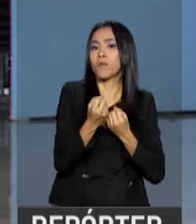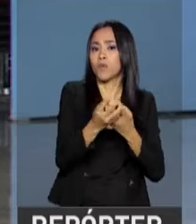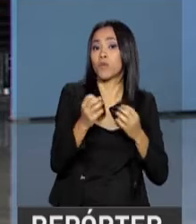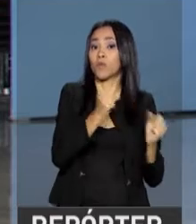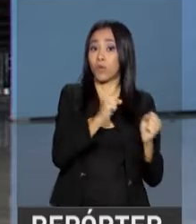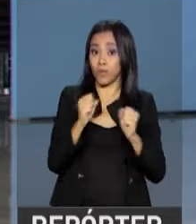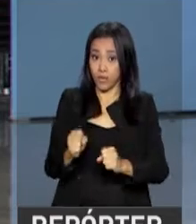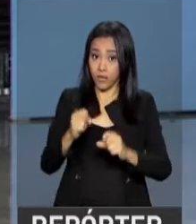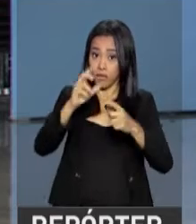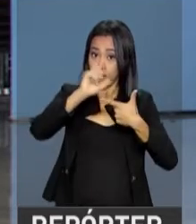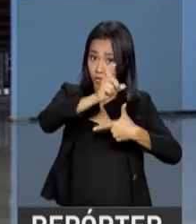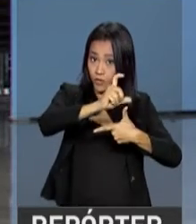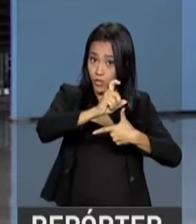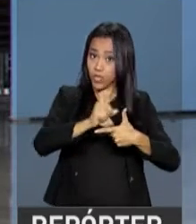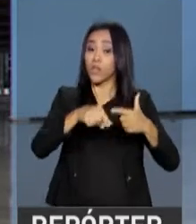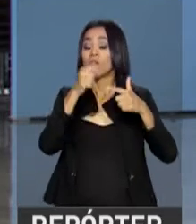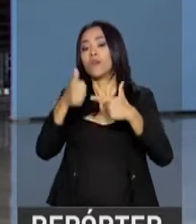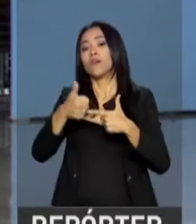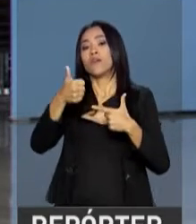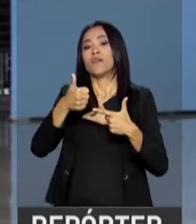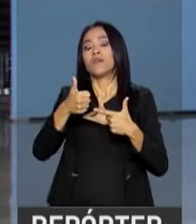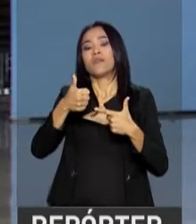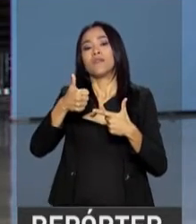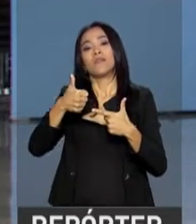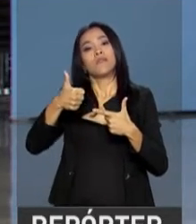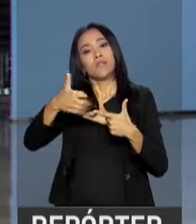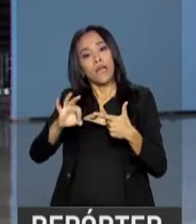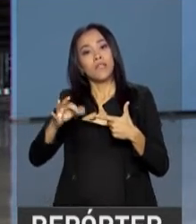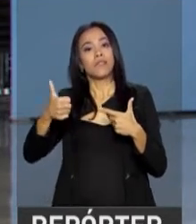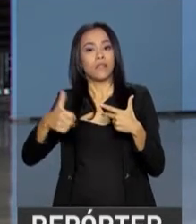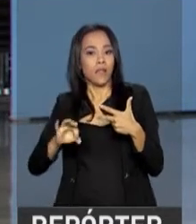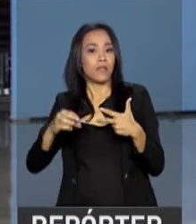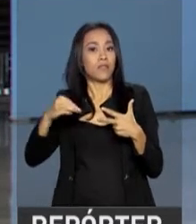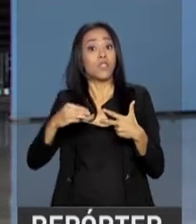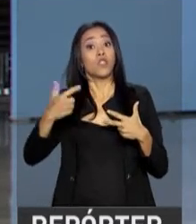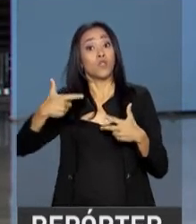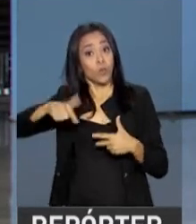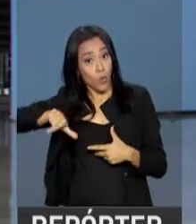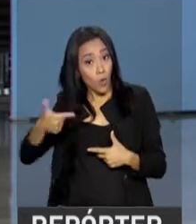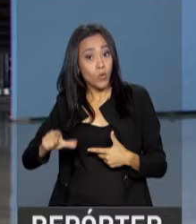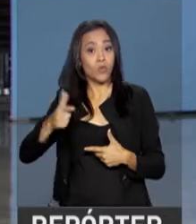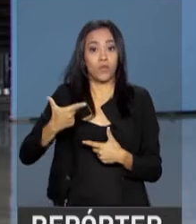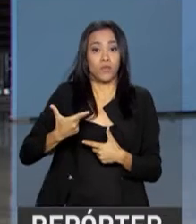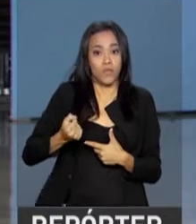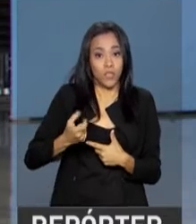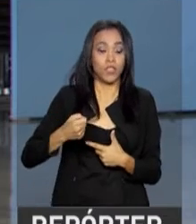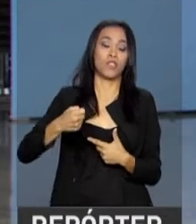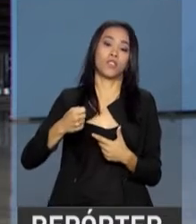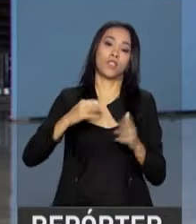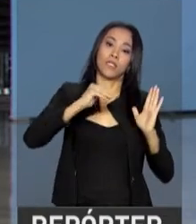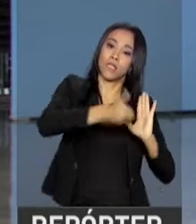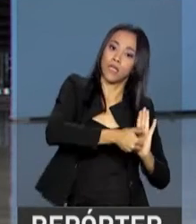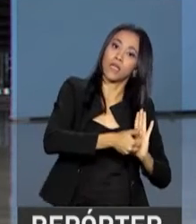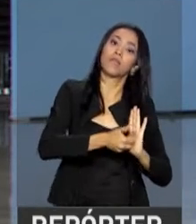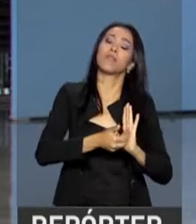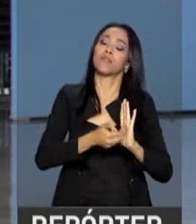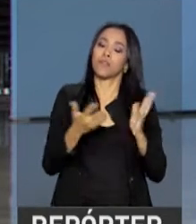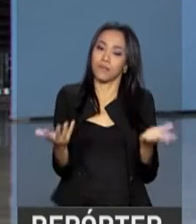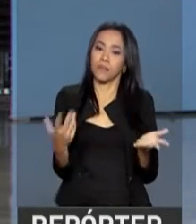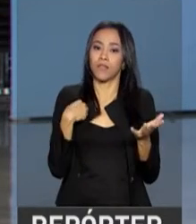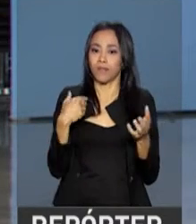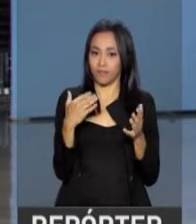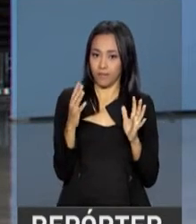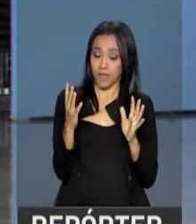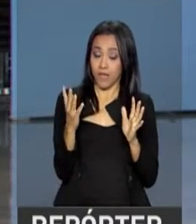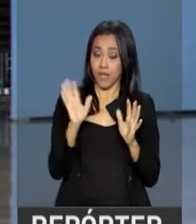notícias do judiciário 10 minutos com notícias do senado e os outros 20 são notícias da câmara das câmeras dos deputados e mais